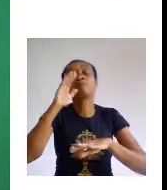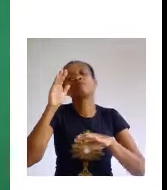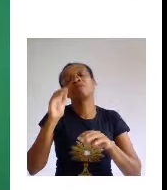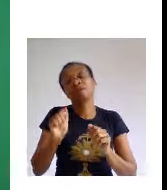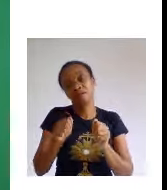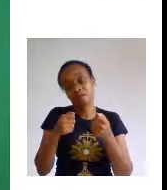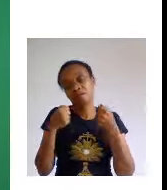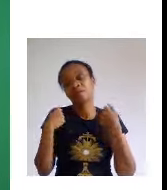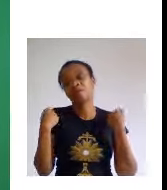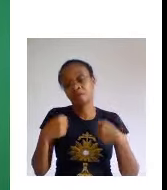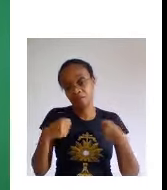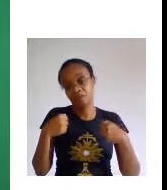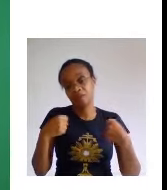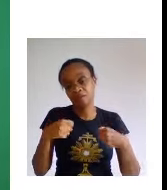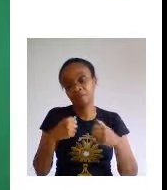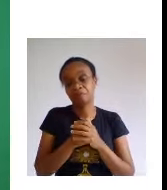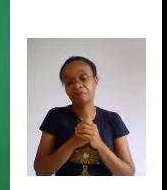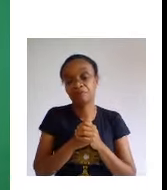vulneráveis.